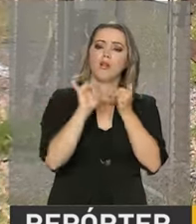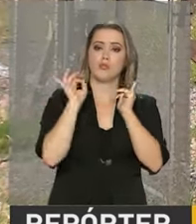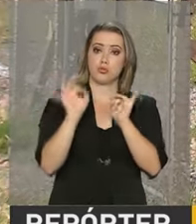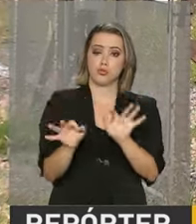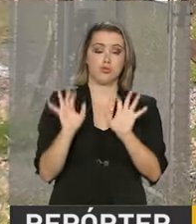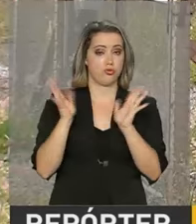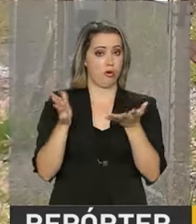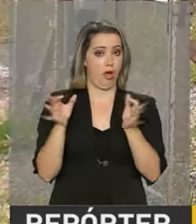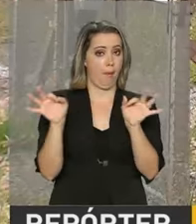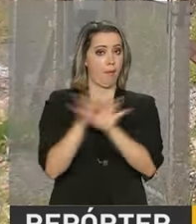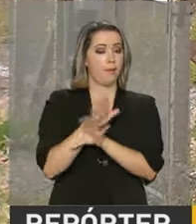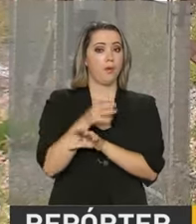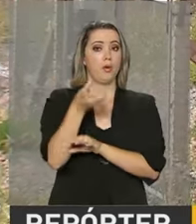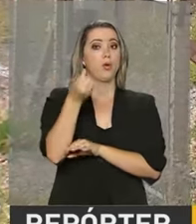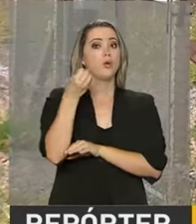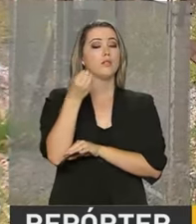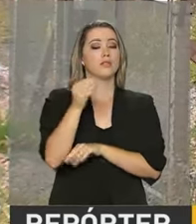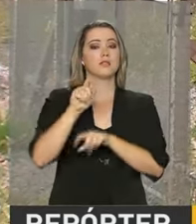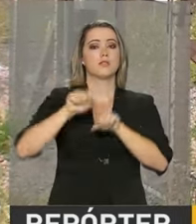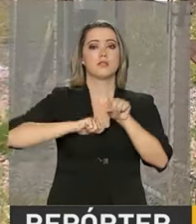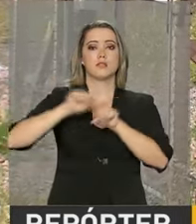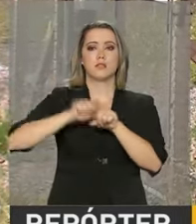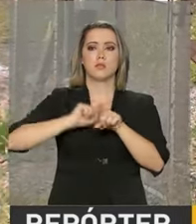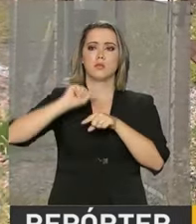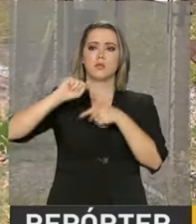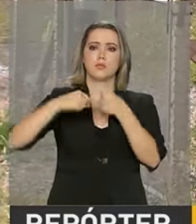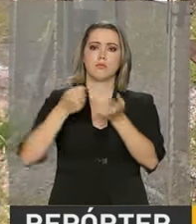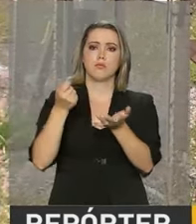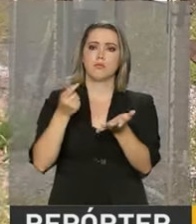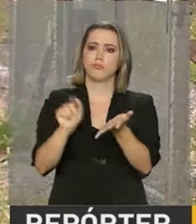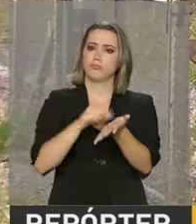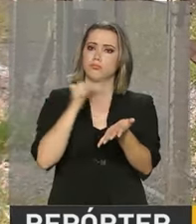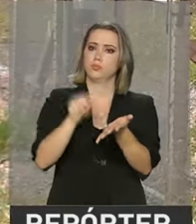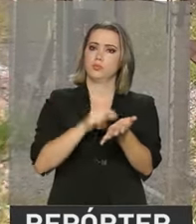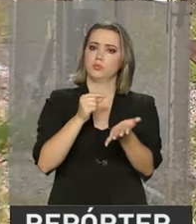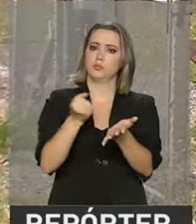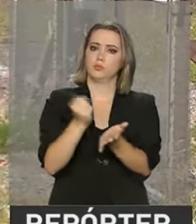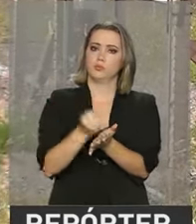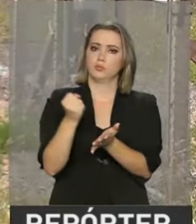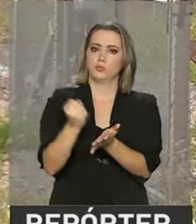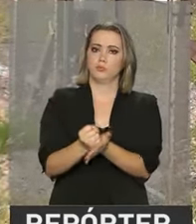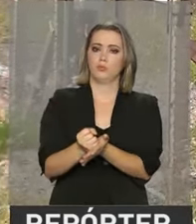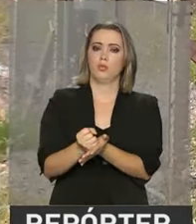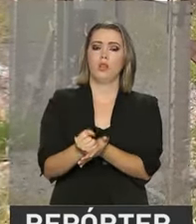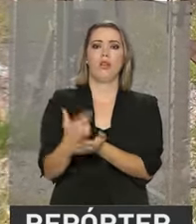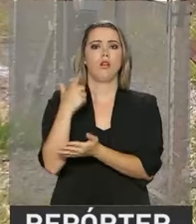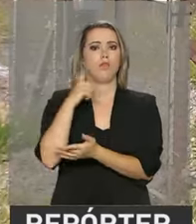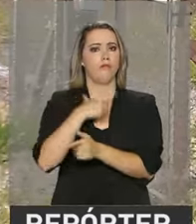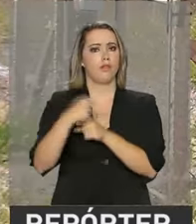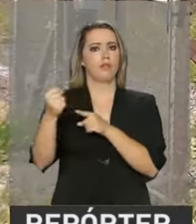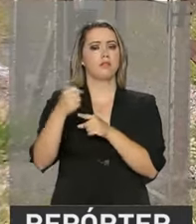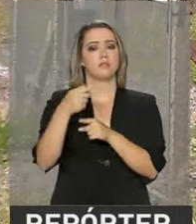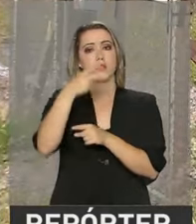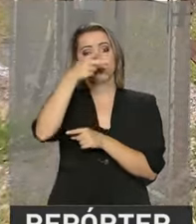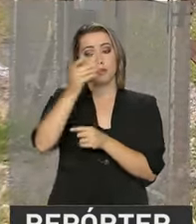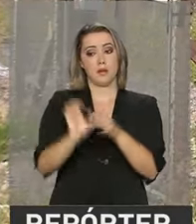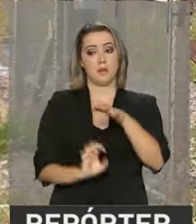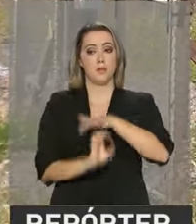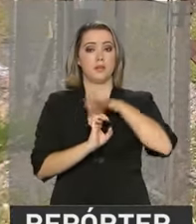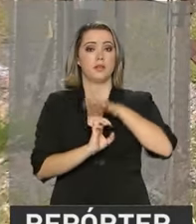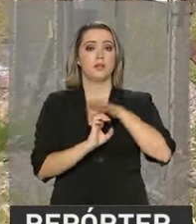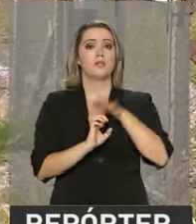em um prazo de até 60 meses depois da assinatura dos contratos leva a concessão à empresa que aceitar receber a menor